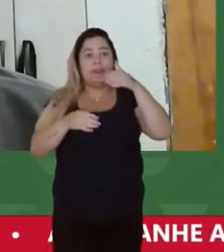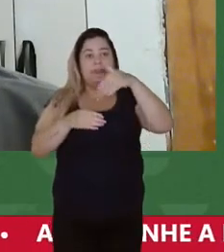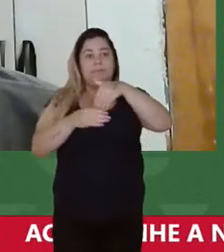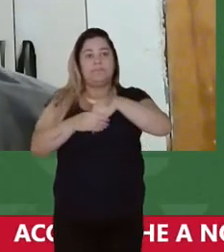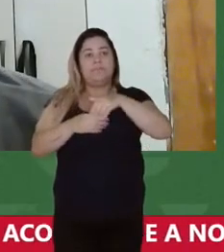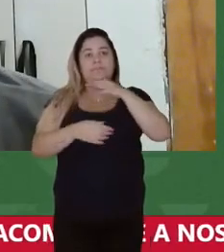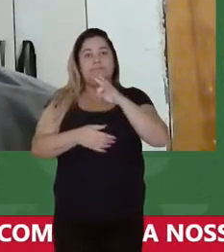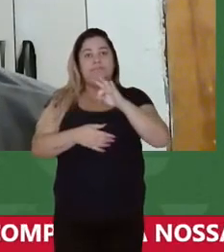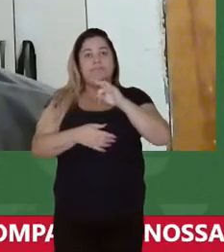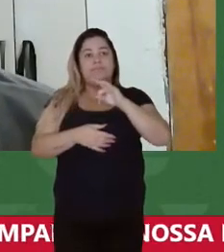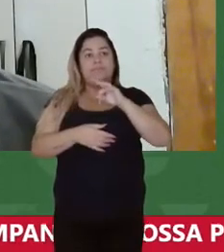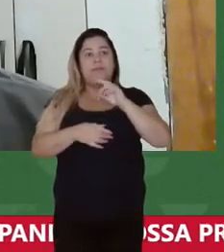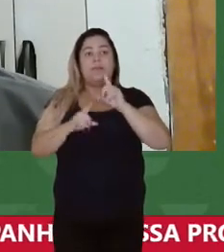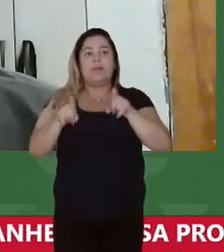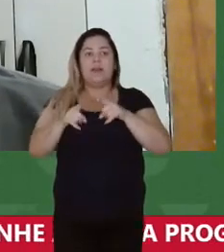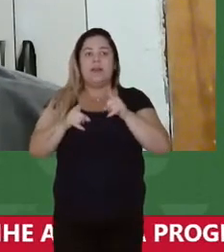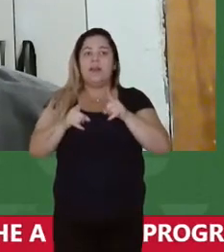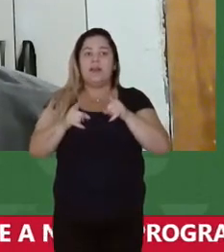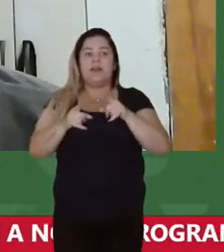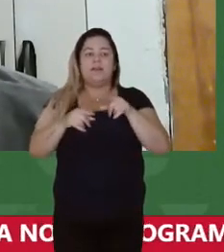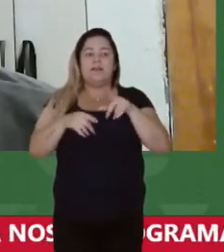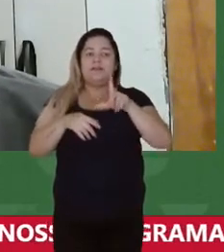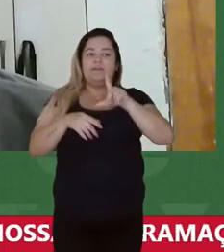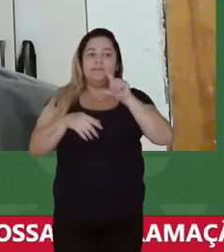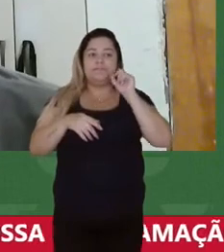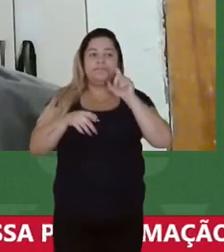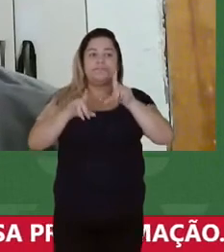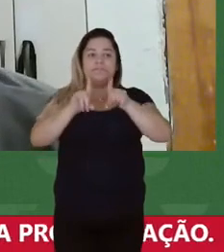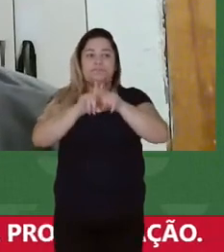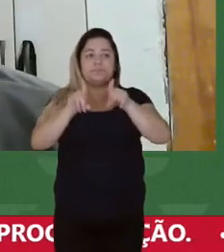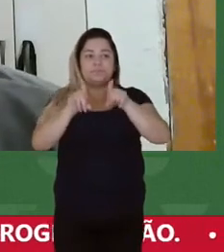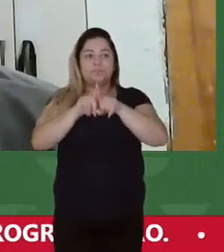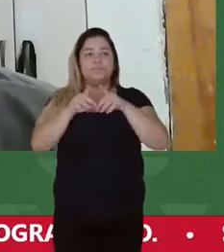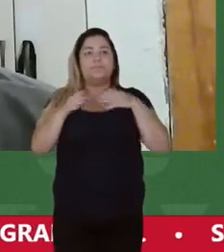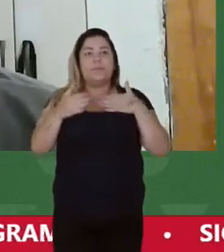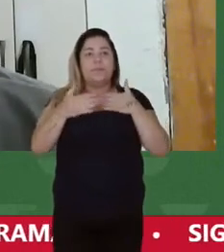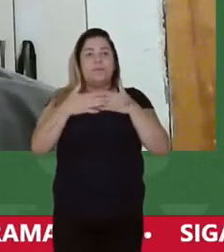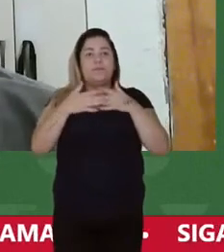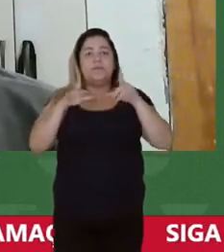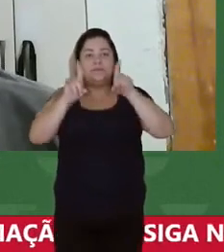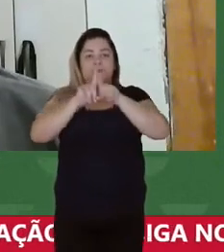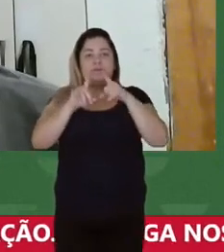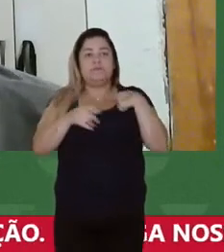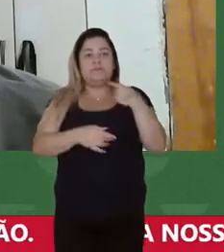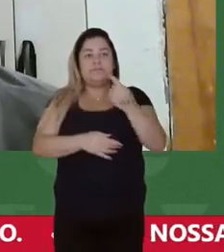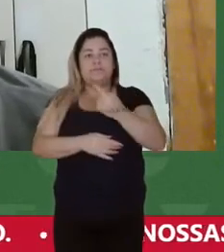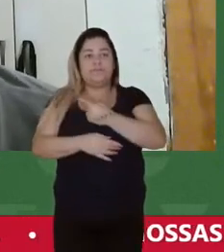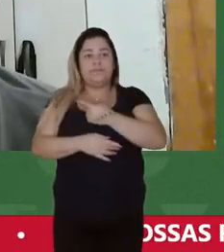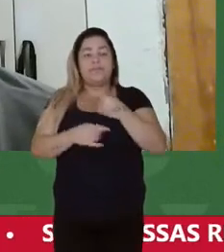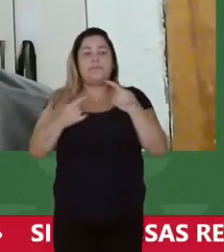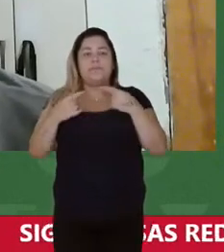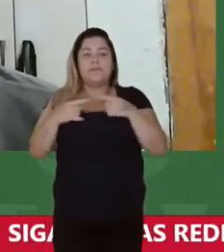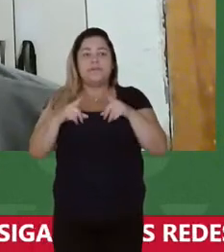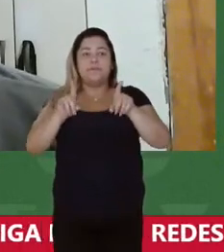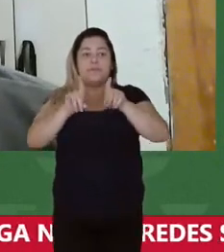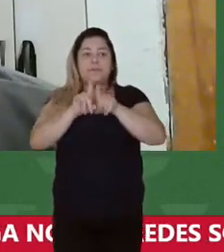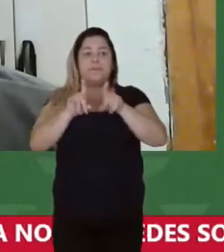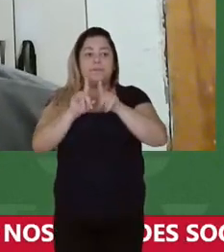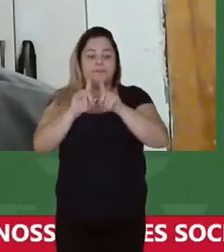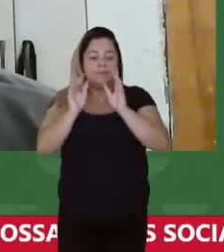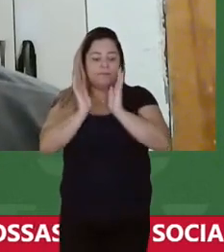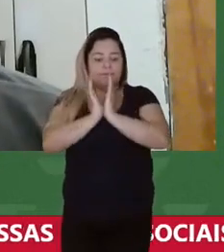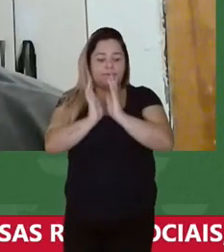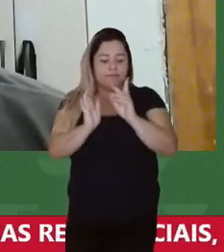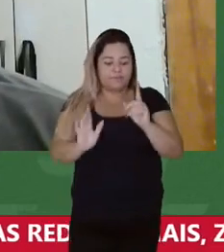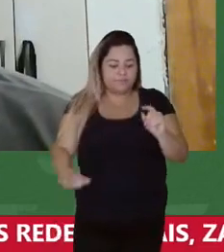travestis e transexuais, mulheres lésbicas, e eu acho que são esses avanços que nós devemos defender, não só como partido, mas